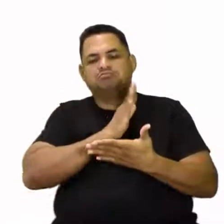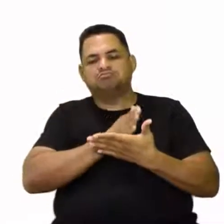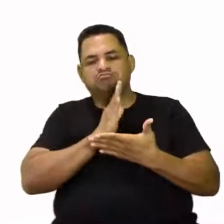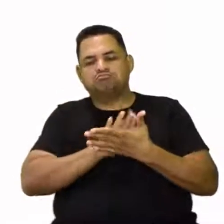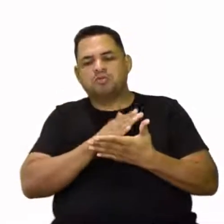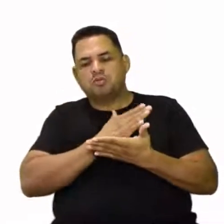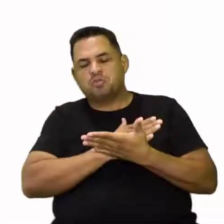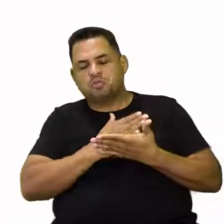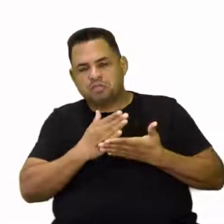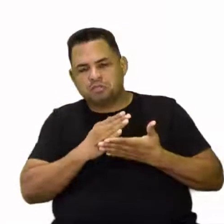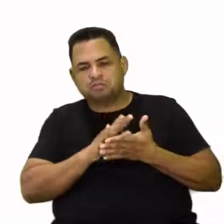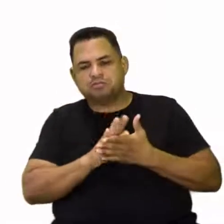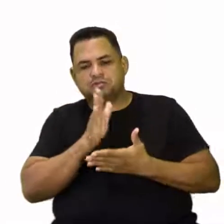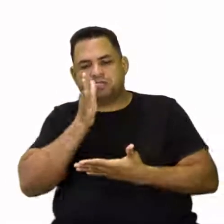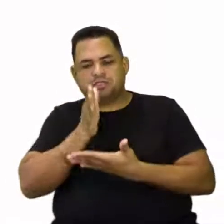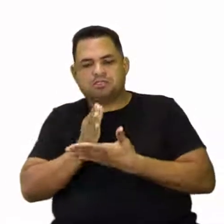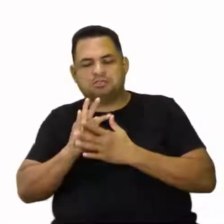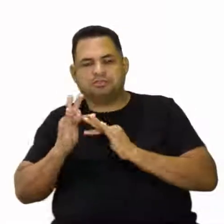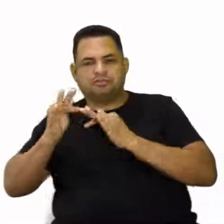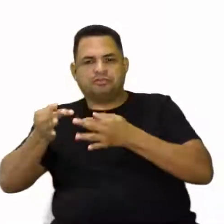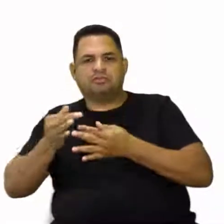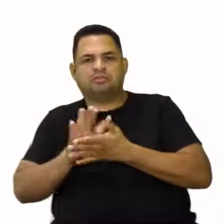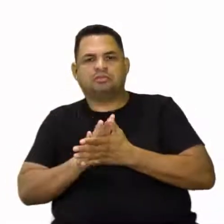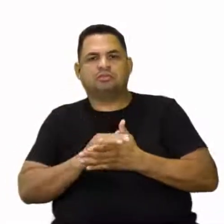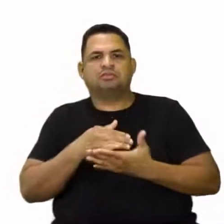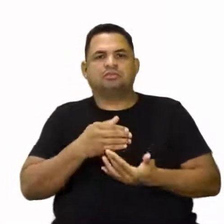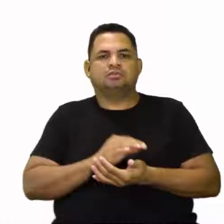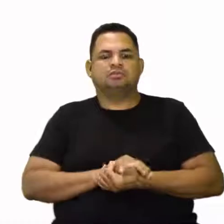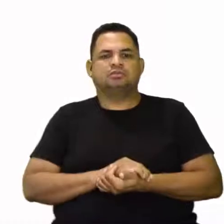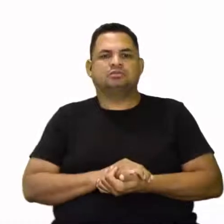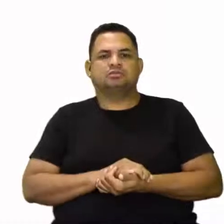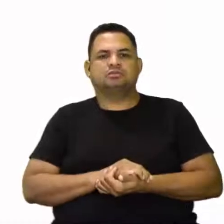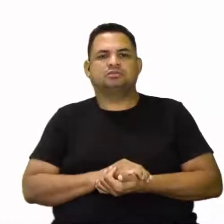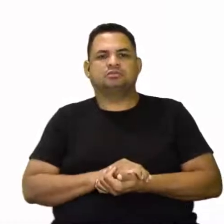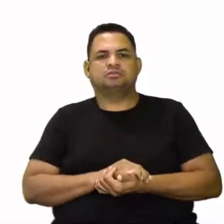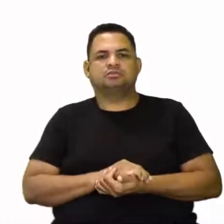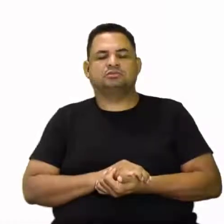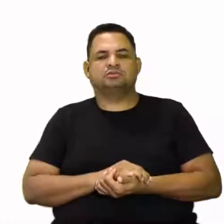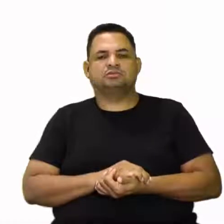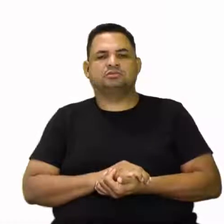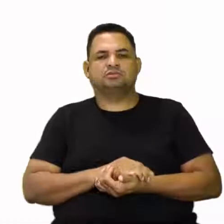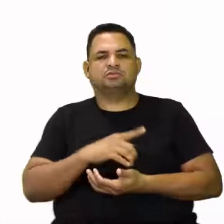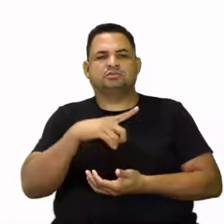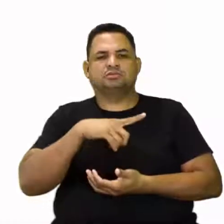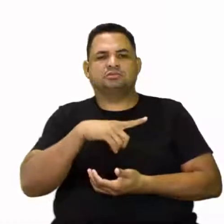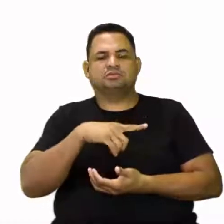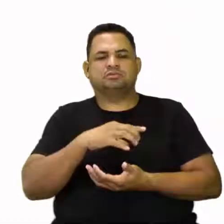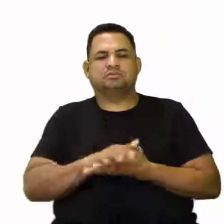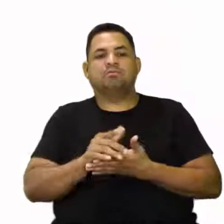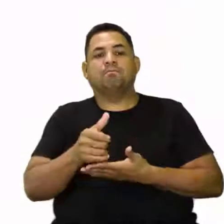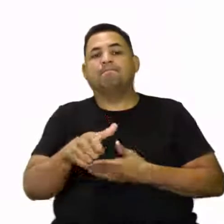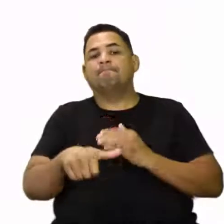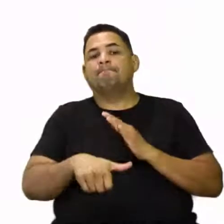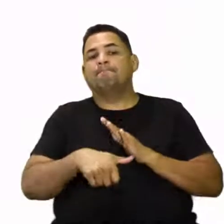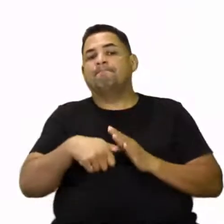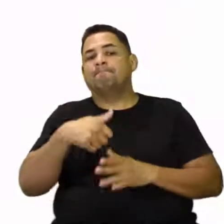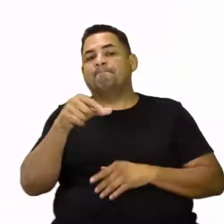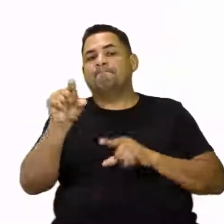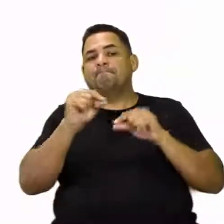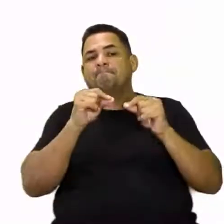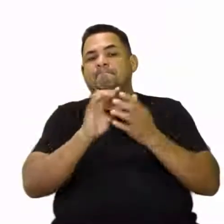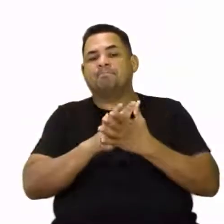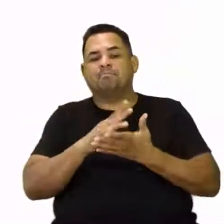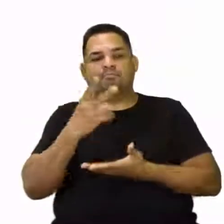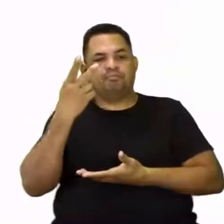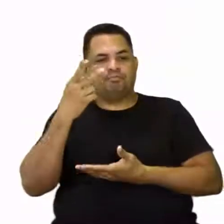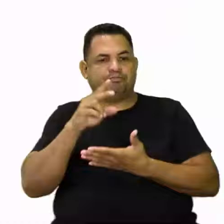forma sequencial. Já a Rayuela, não. Nós temos a primeira opção, pela